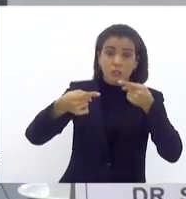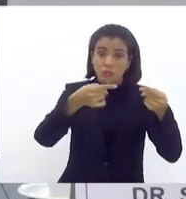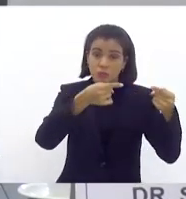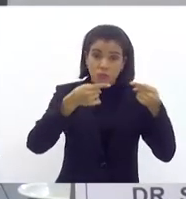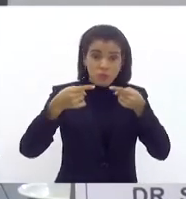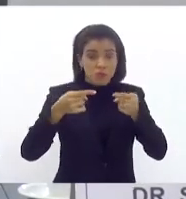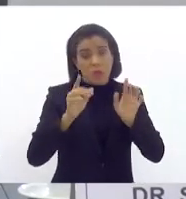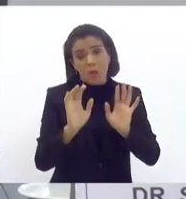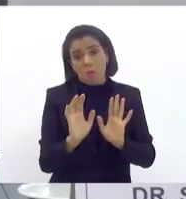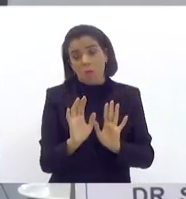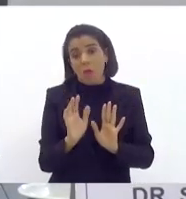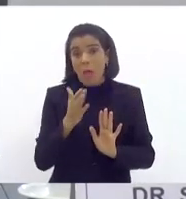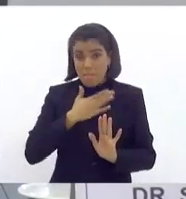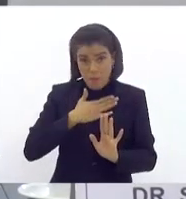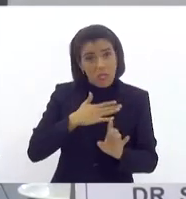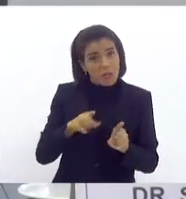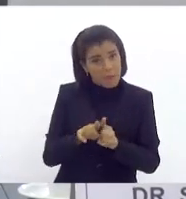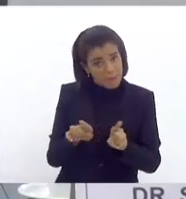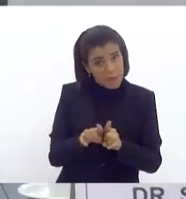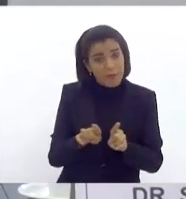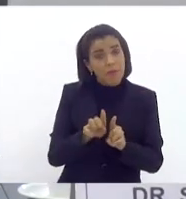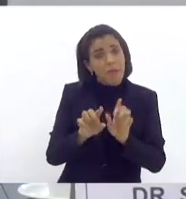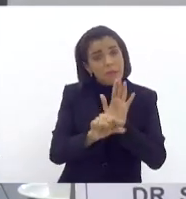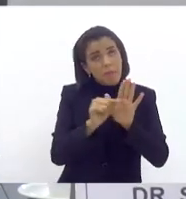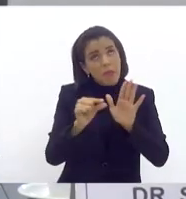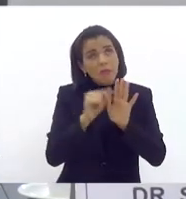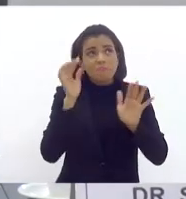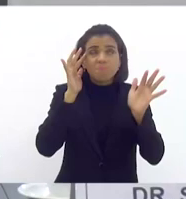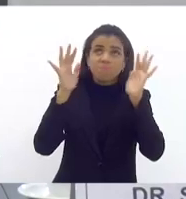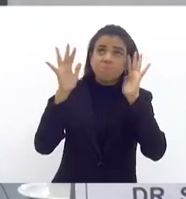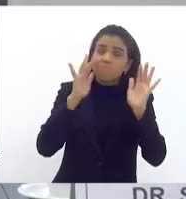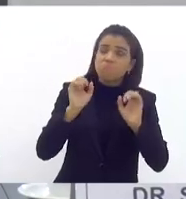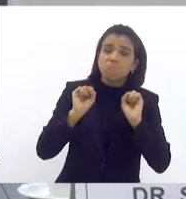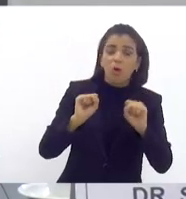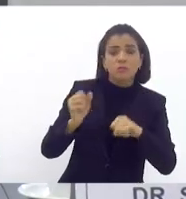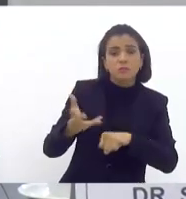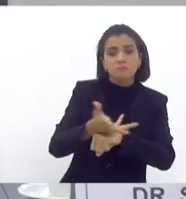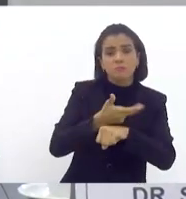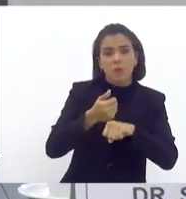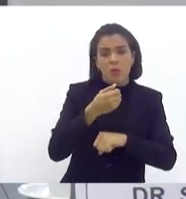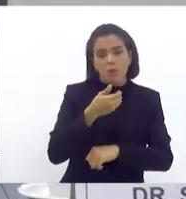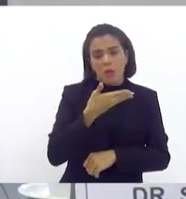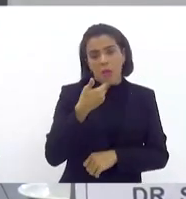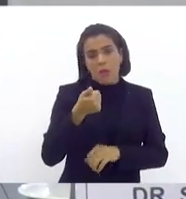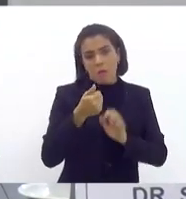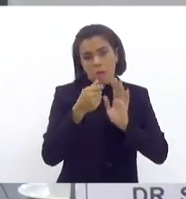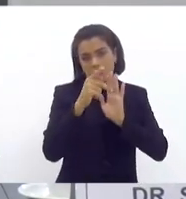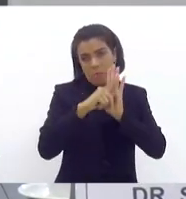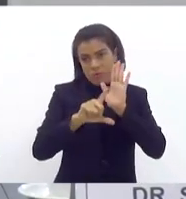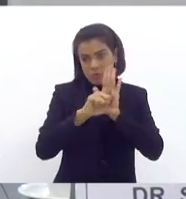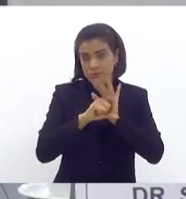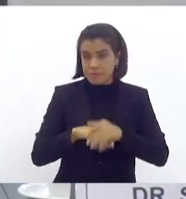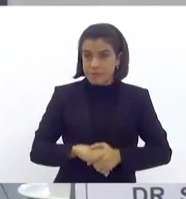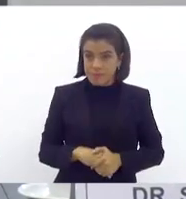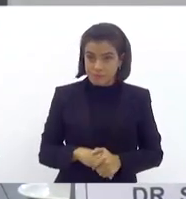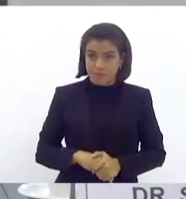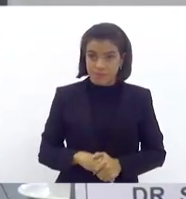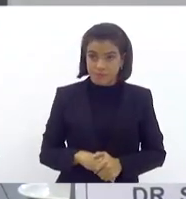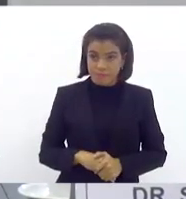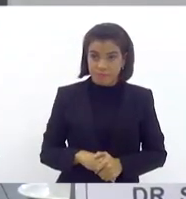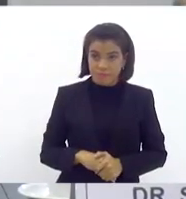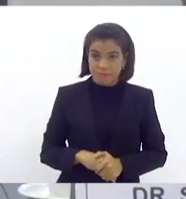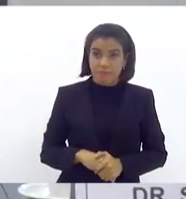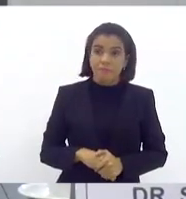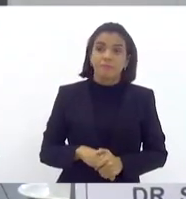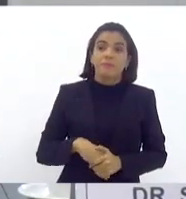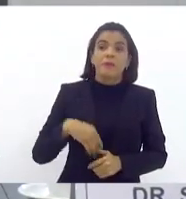minhas também, eu tenho e penso em algumas emendas que possam melhorar o projeto. É só para fazer essa observação. Deputado Mink. Depois,